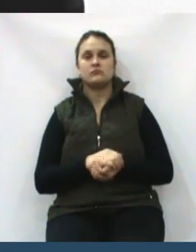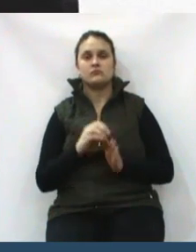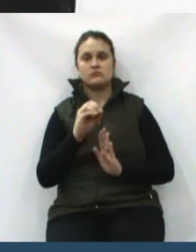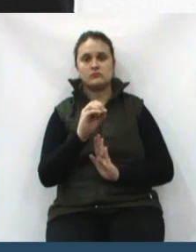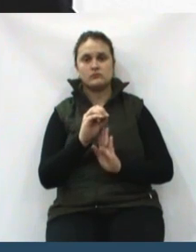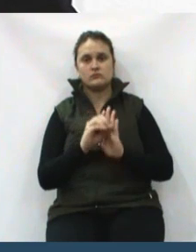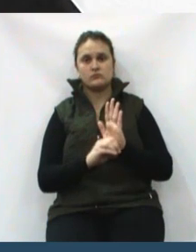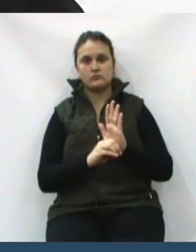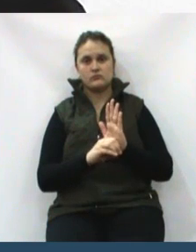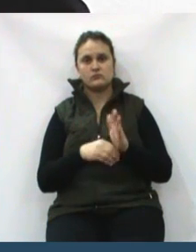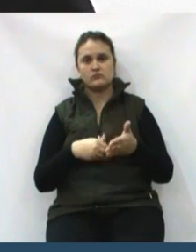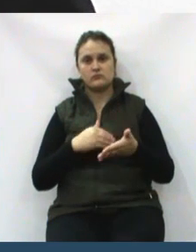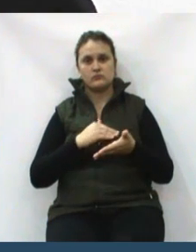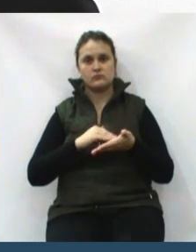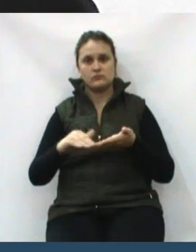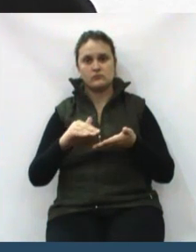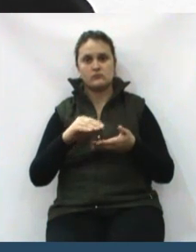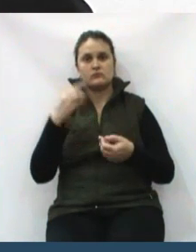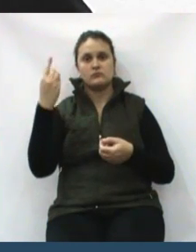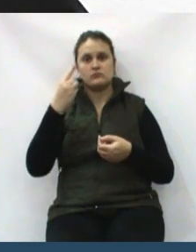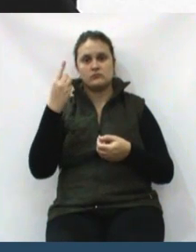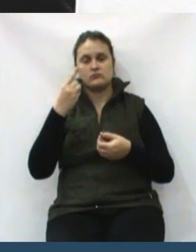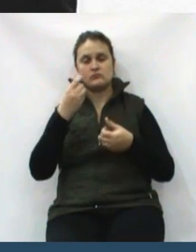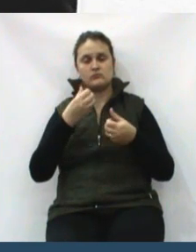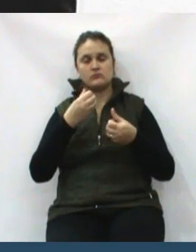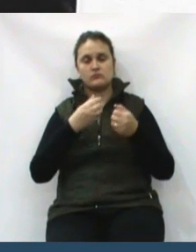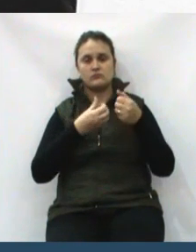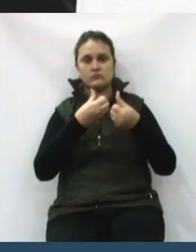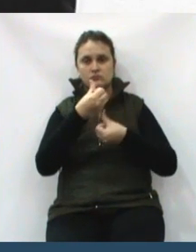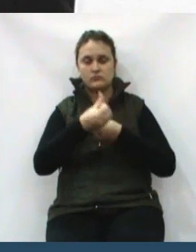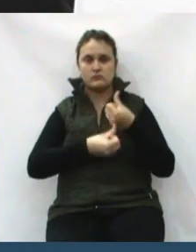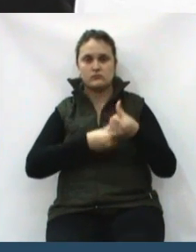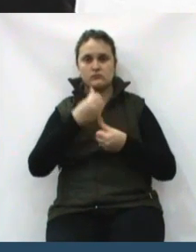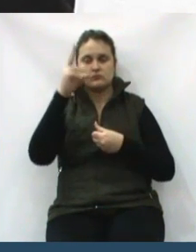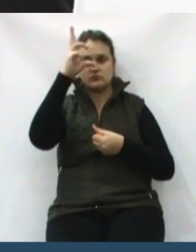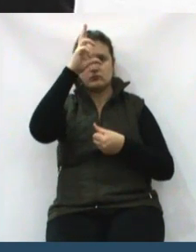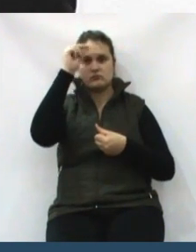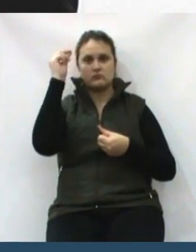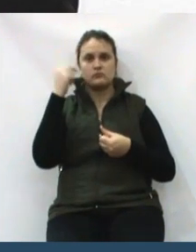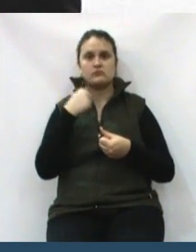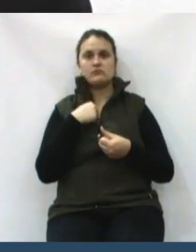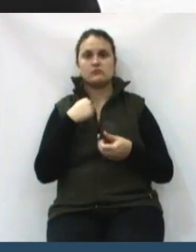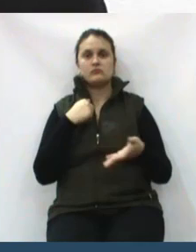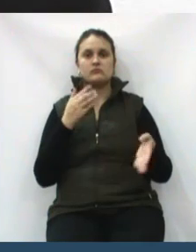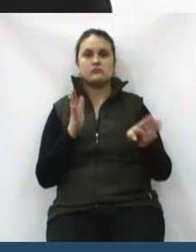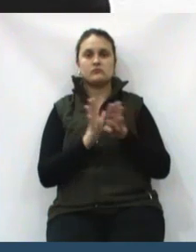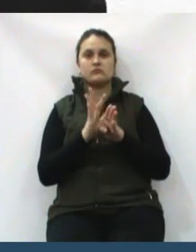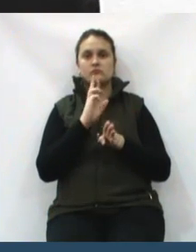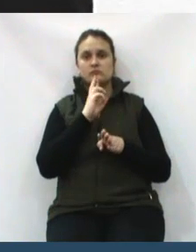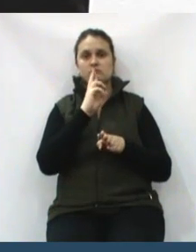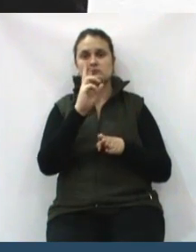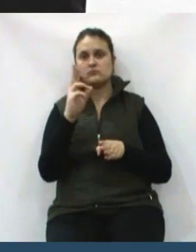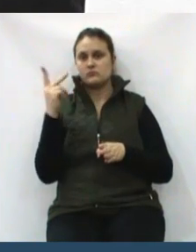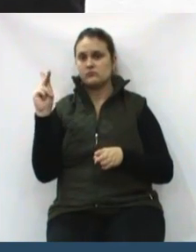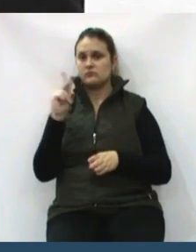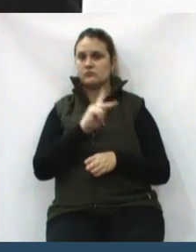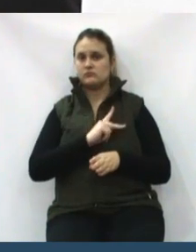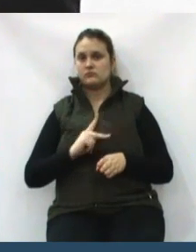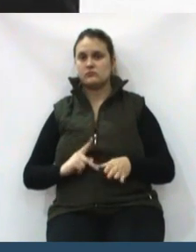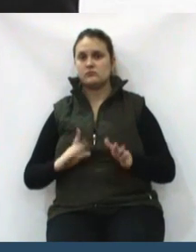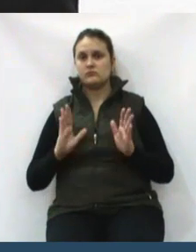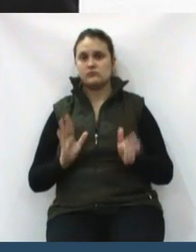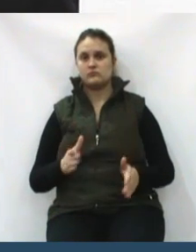ofício enviado no primeiro semestre ao Poder Executivo, eu recebi a resposta, senhor presidente, que hoje